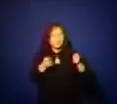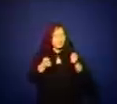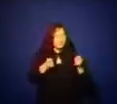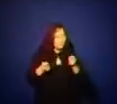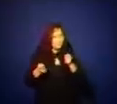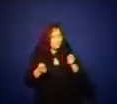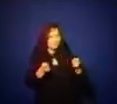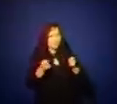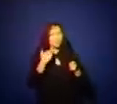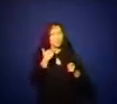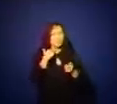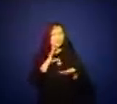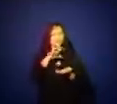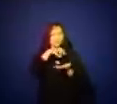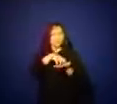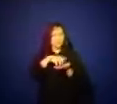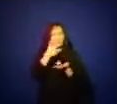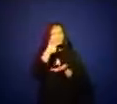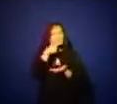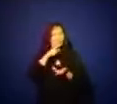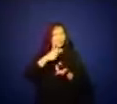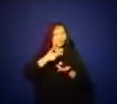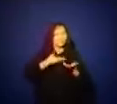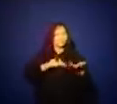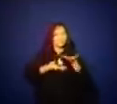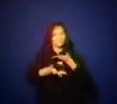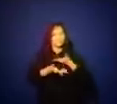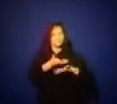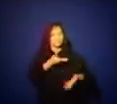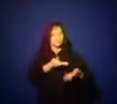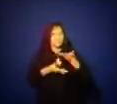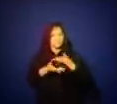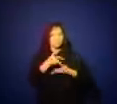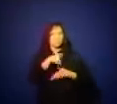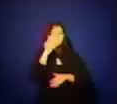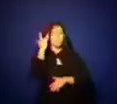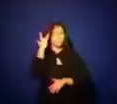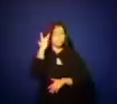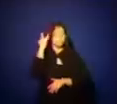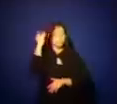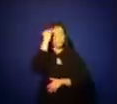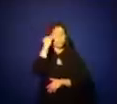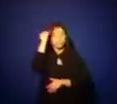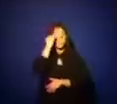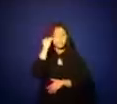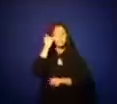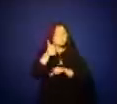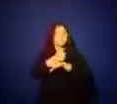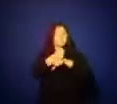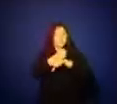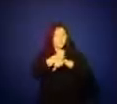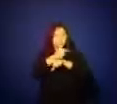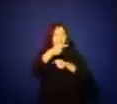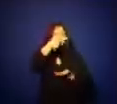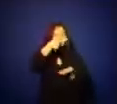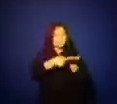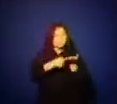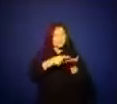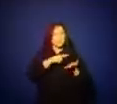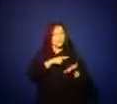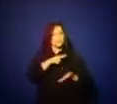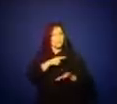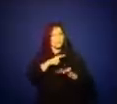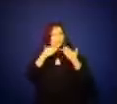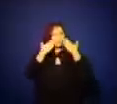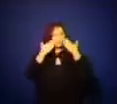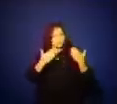profissional nas economia desenvolvidas então é comprometido tem a honra o privilégio